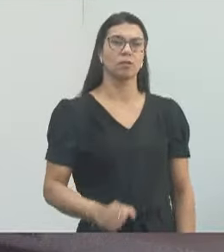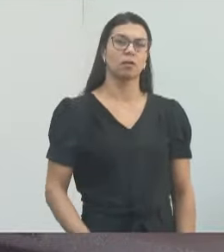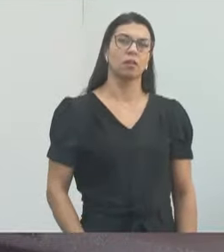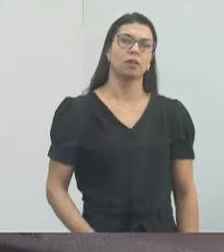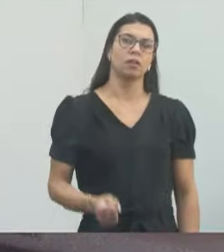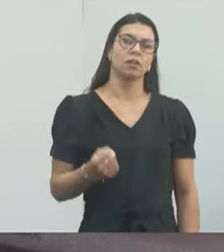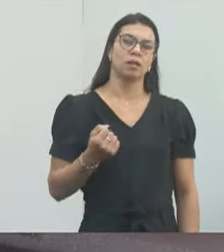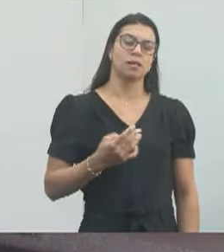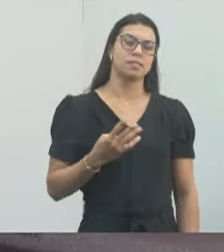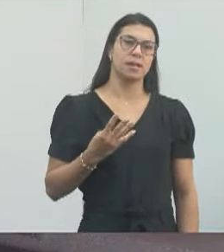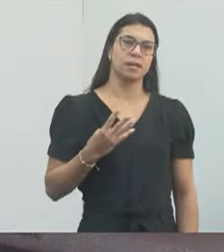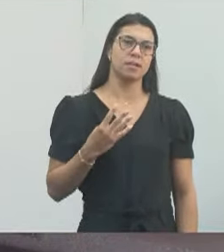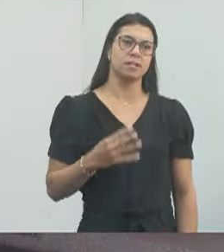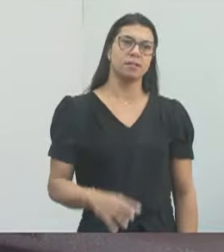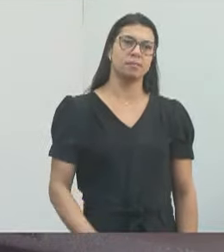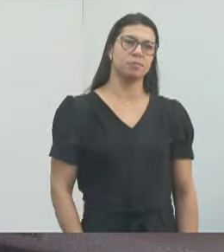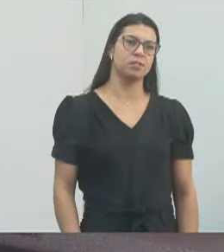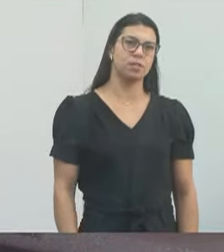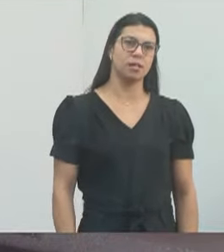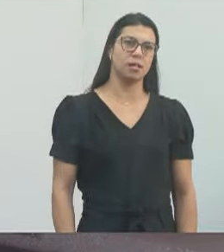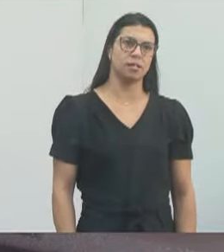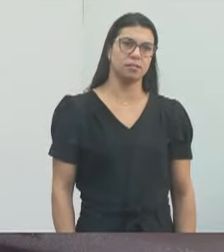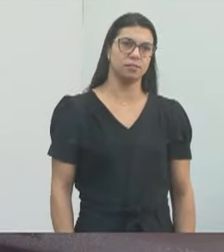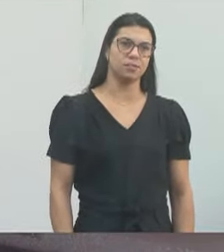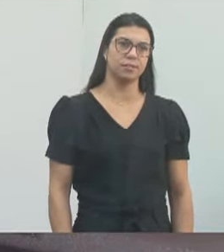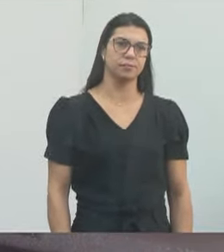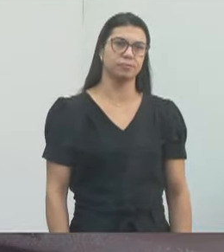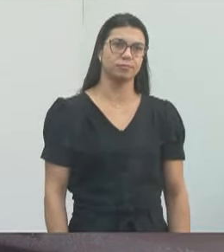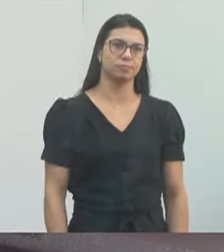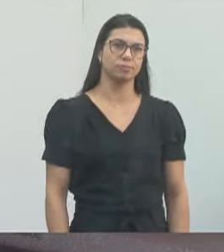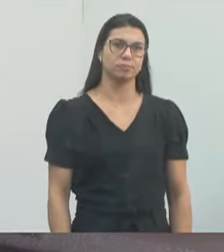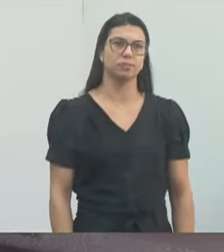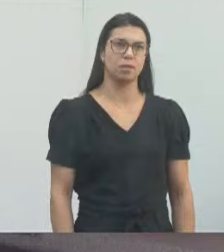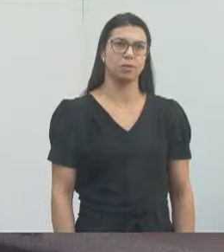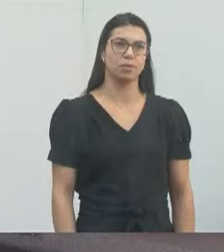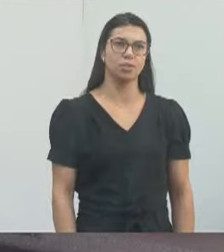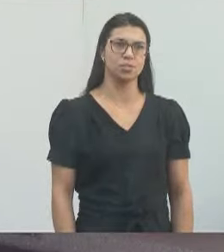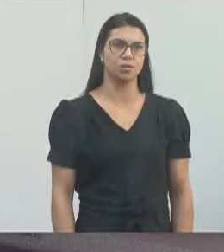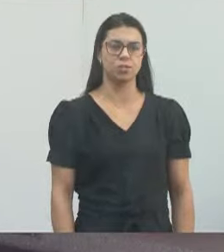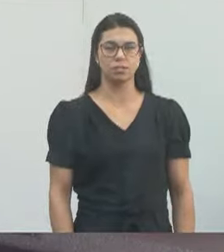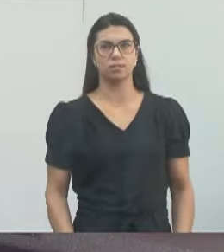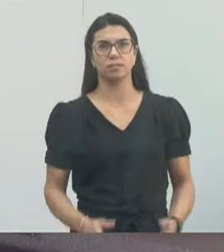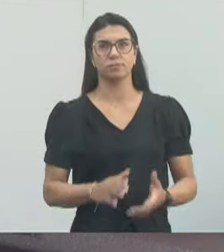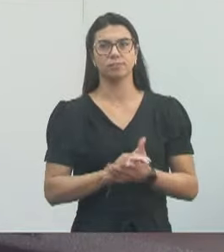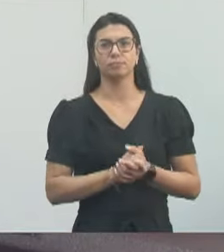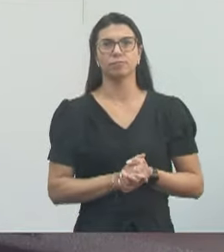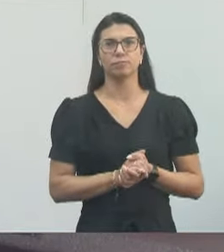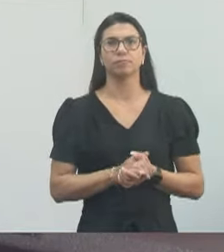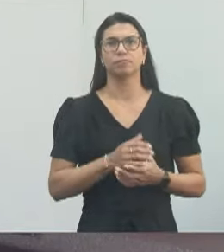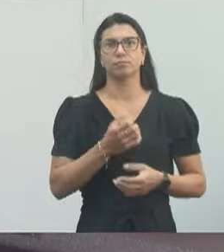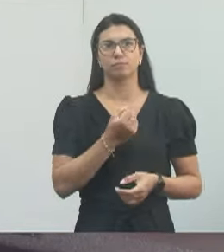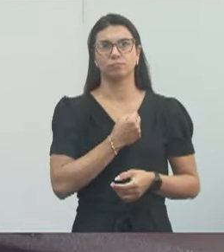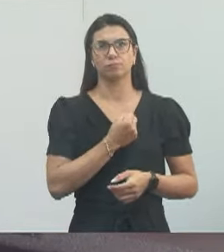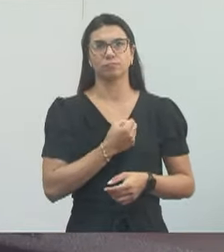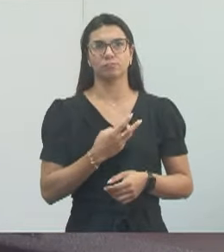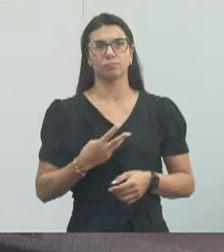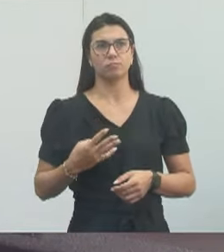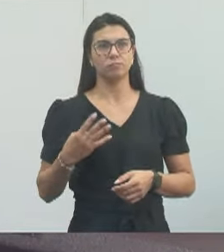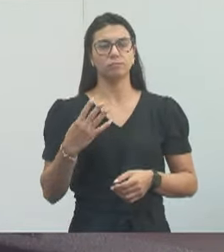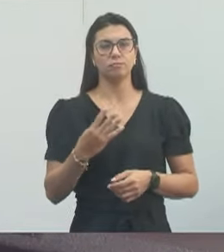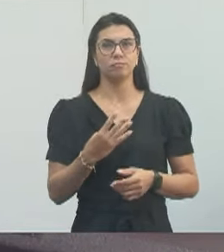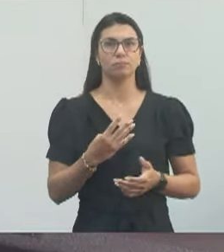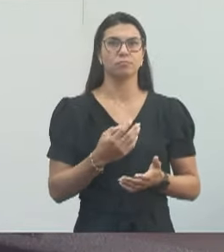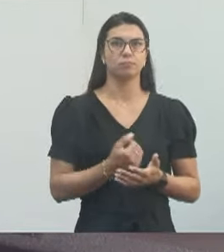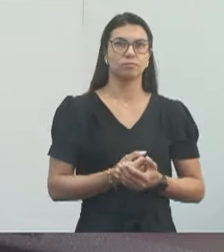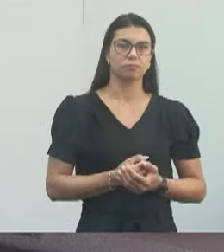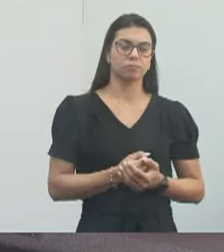it o prazo estipulado está sendo cumprido em todos os casos resposta prejudicado item 4 em todas as averiguações